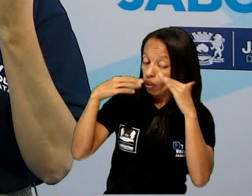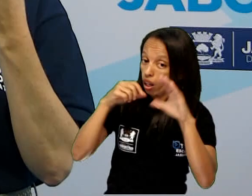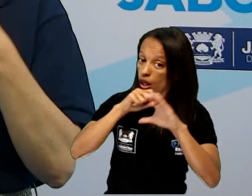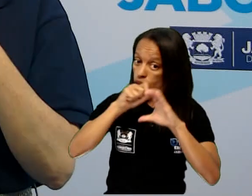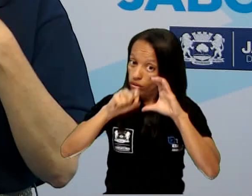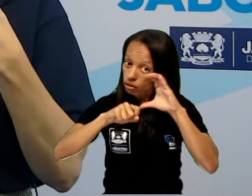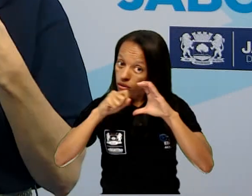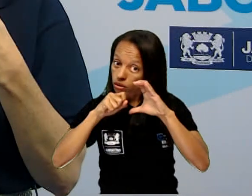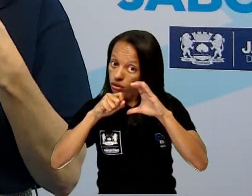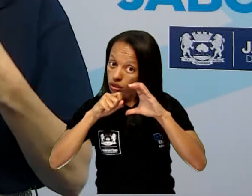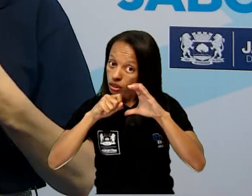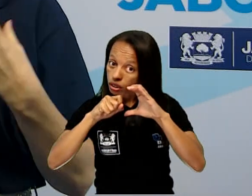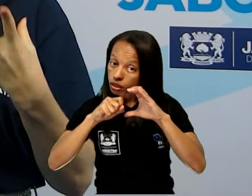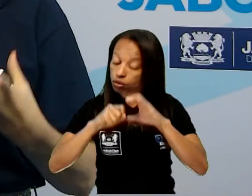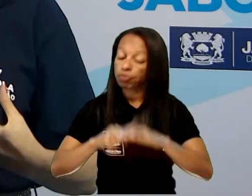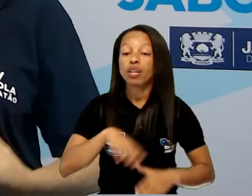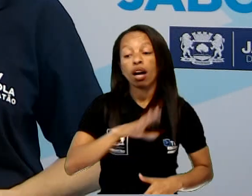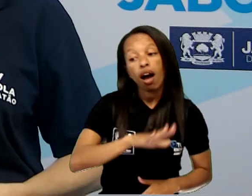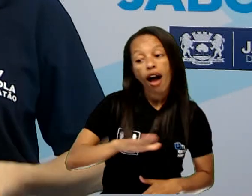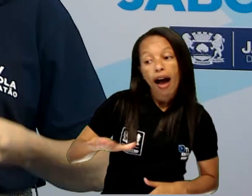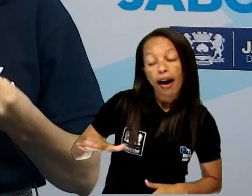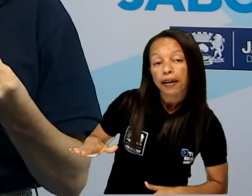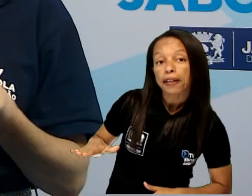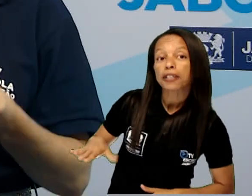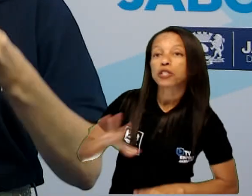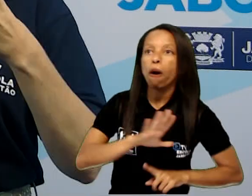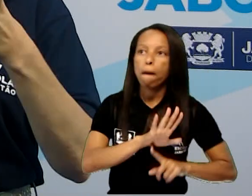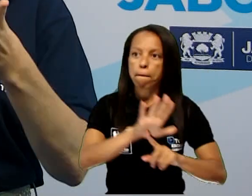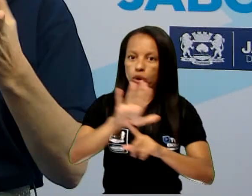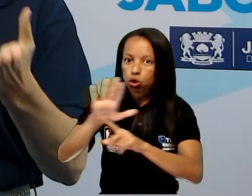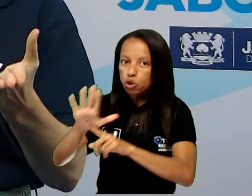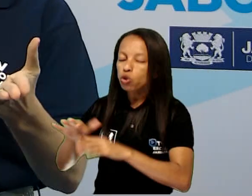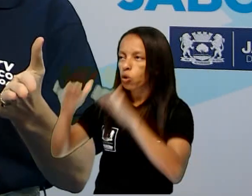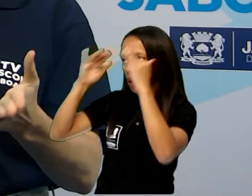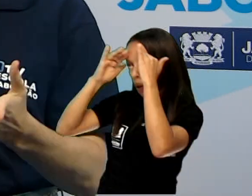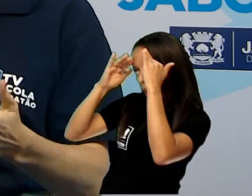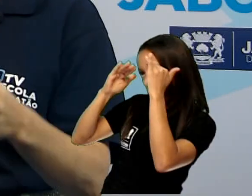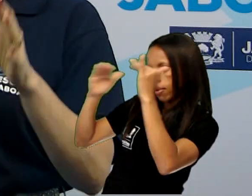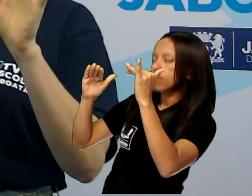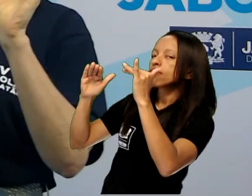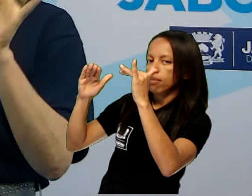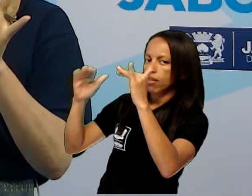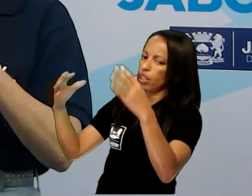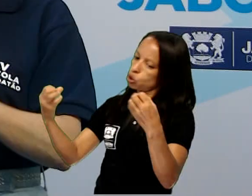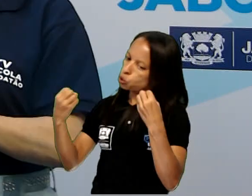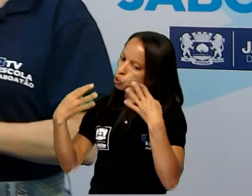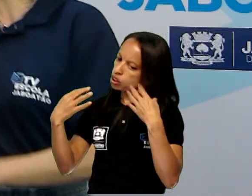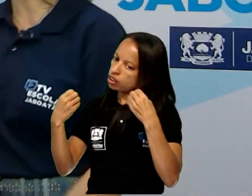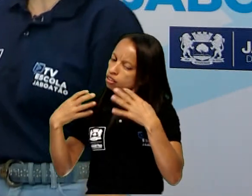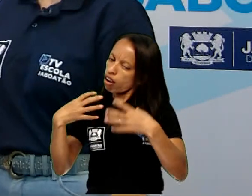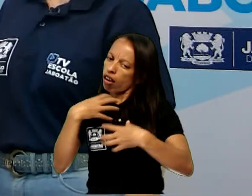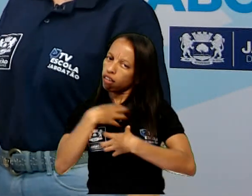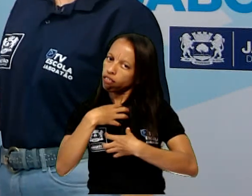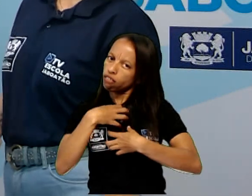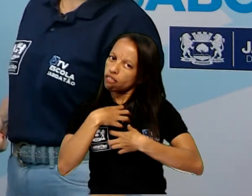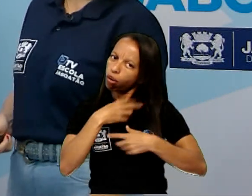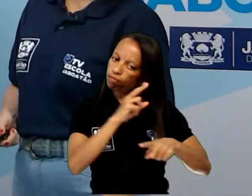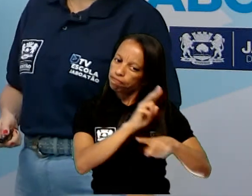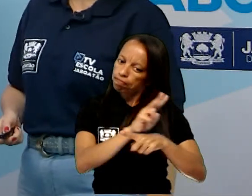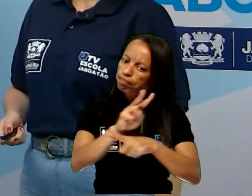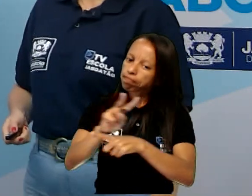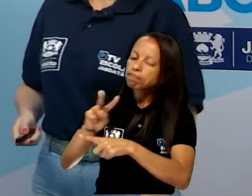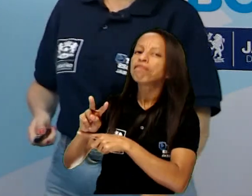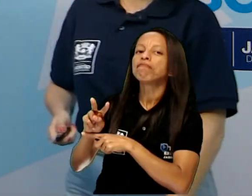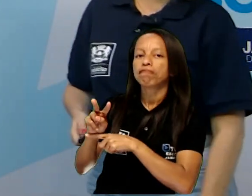criança, ela deu um show, assim, de obediência, né? E nos ensinou muito, muitas formas de prevenção. Vamos